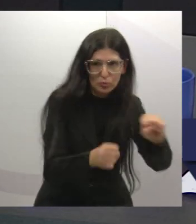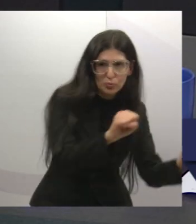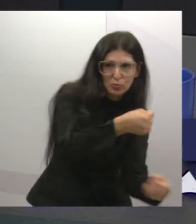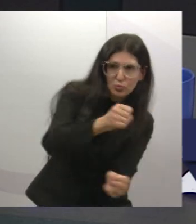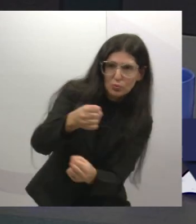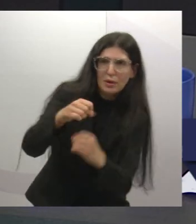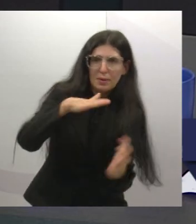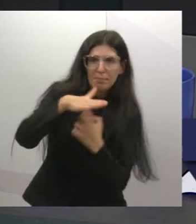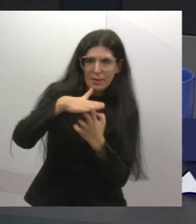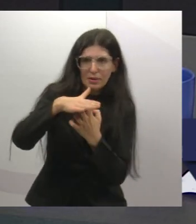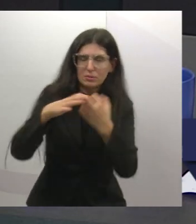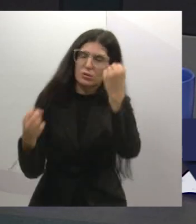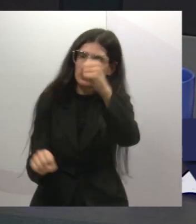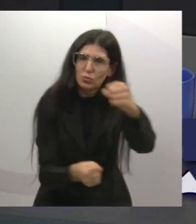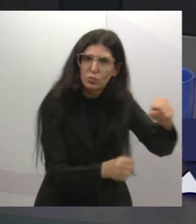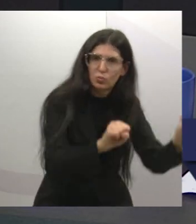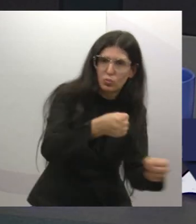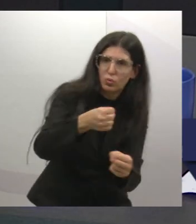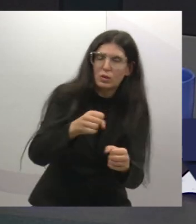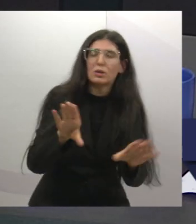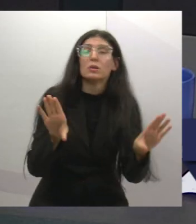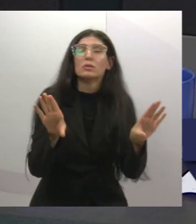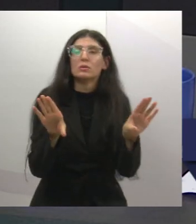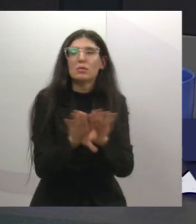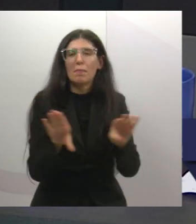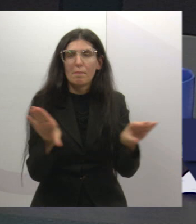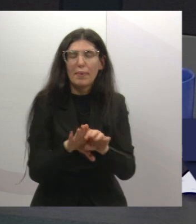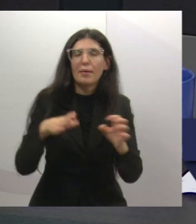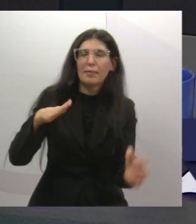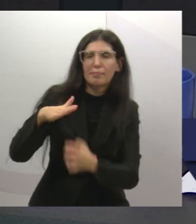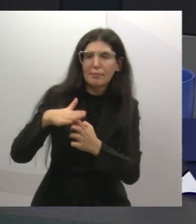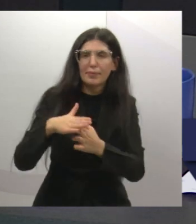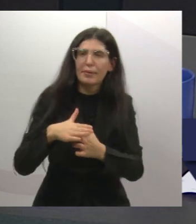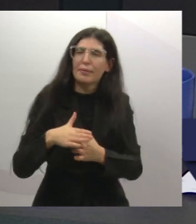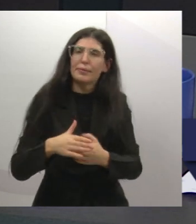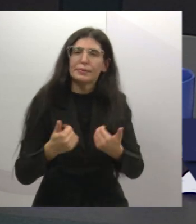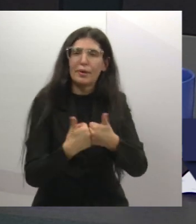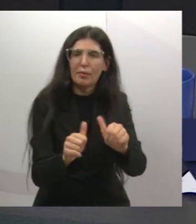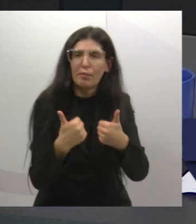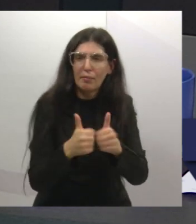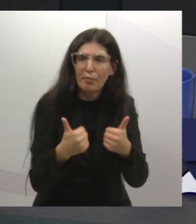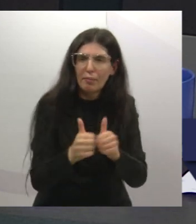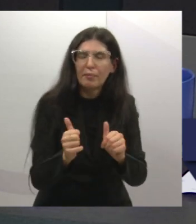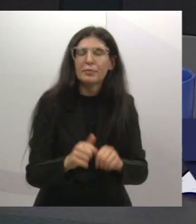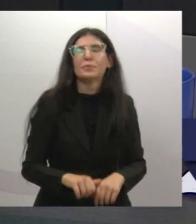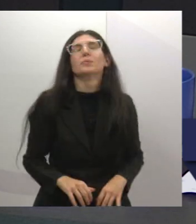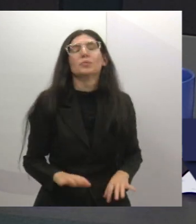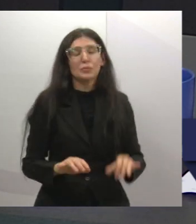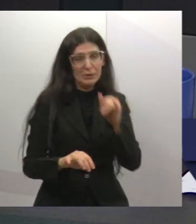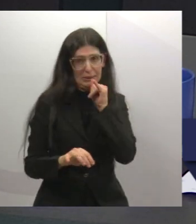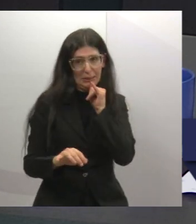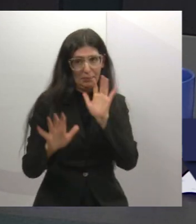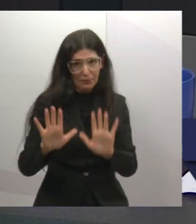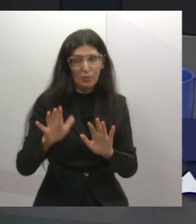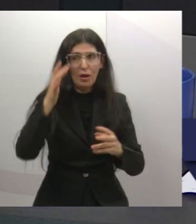JTU. Então, a gente ouve muitas vezes a colocação dessas empresas, colocando, às